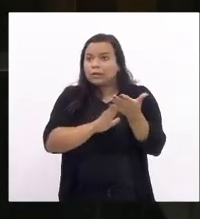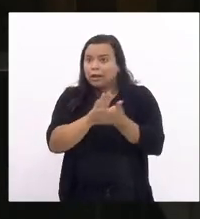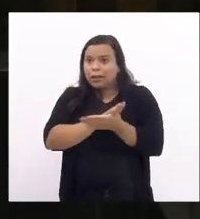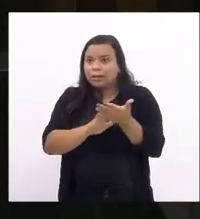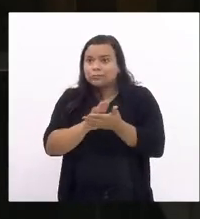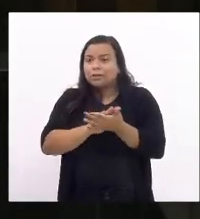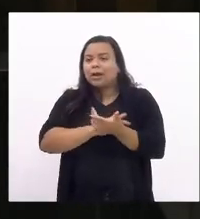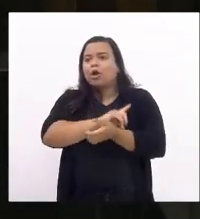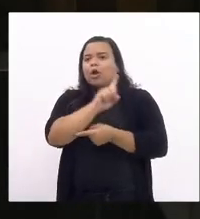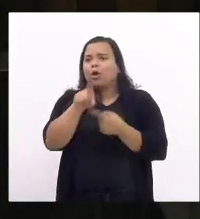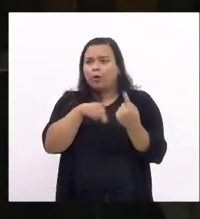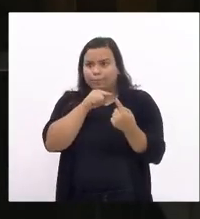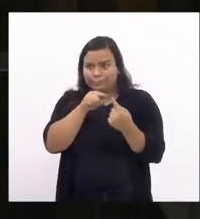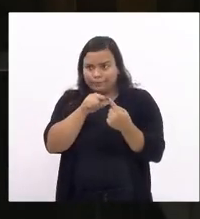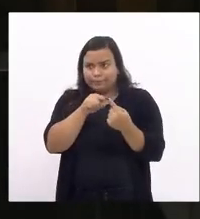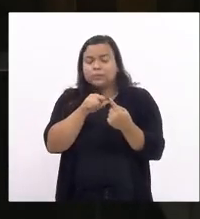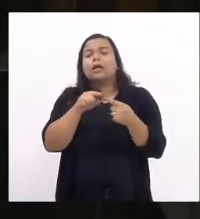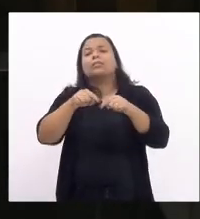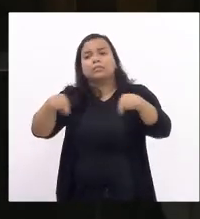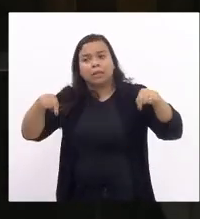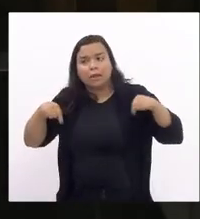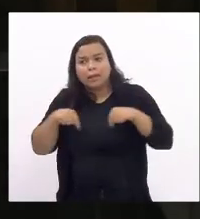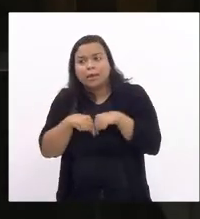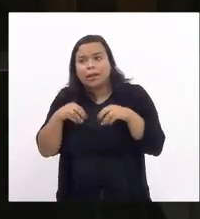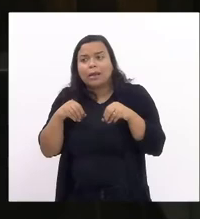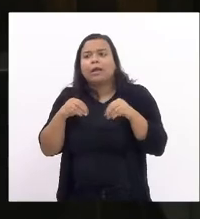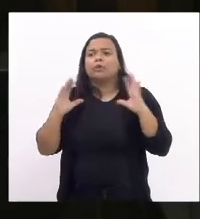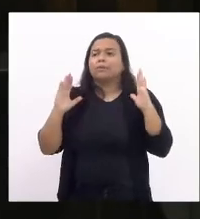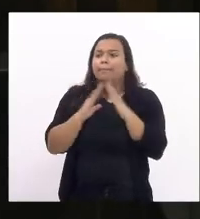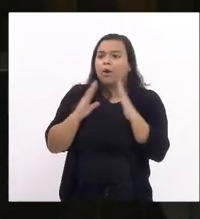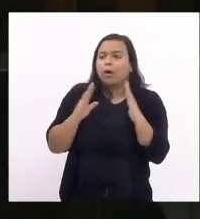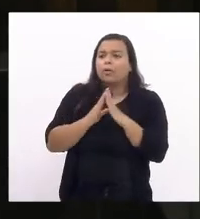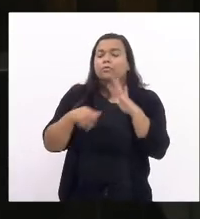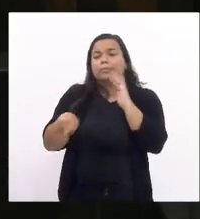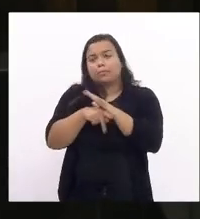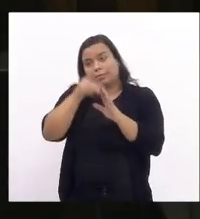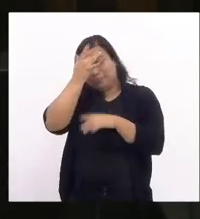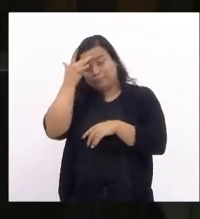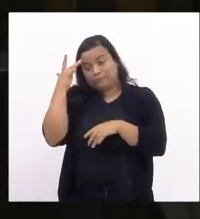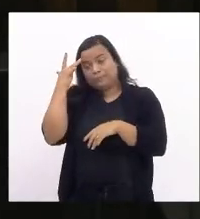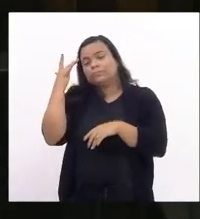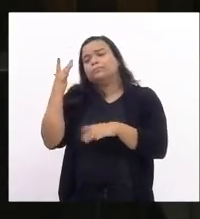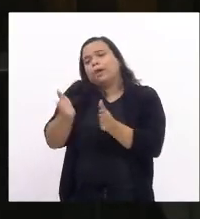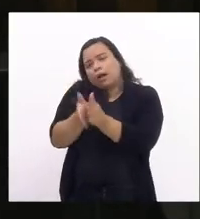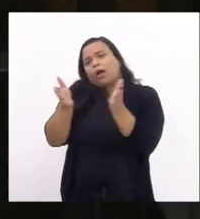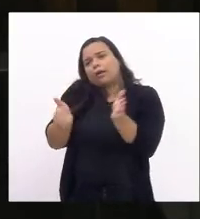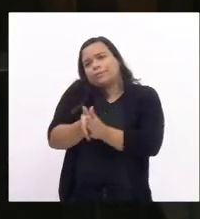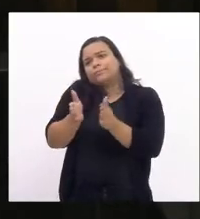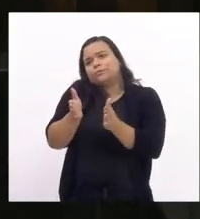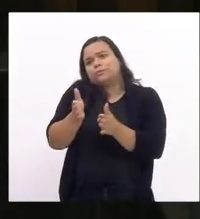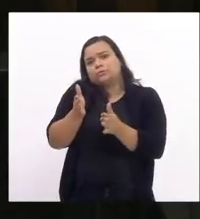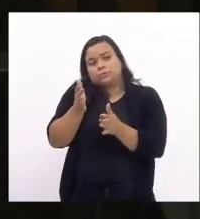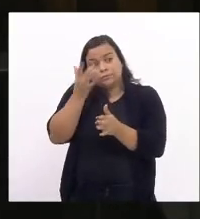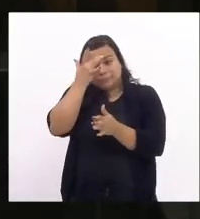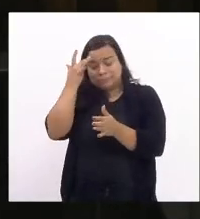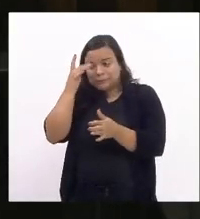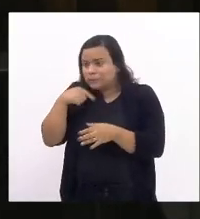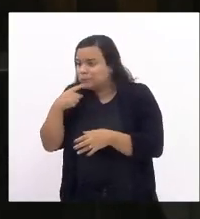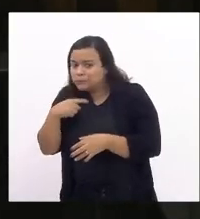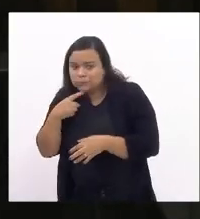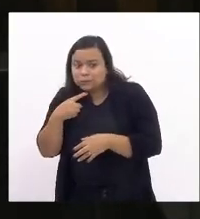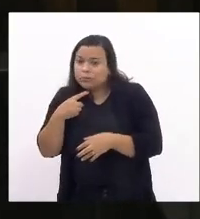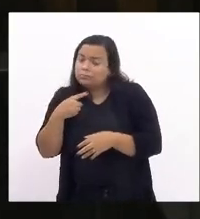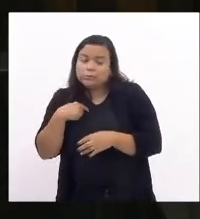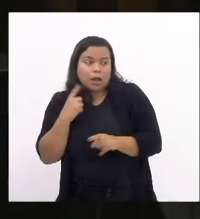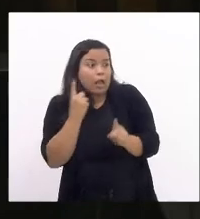destinação de terrenos, de imóveis para habitação popular, as pessoas vão para onde conseguem.